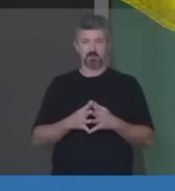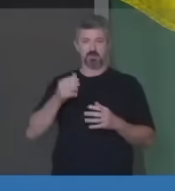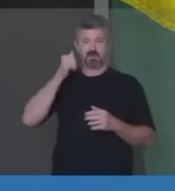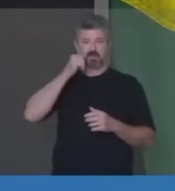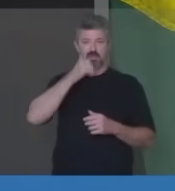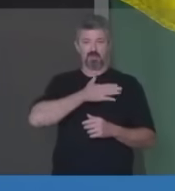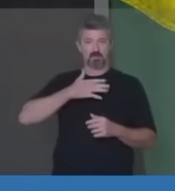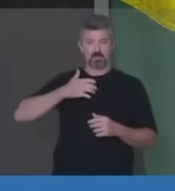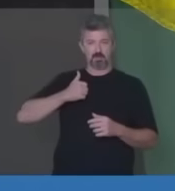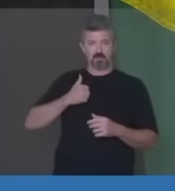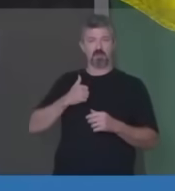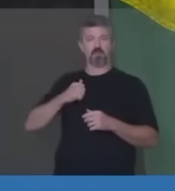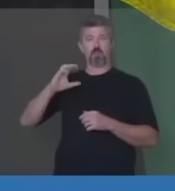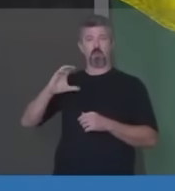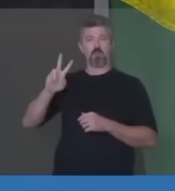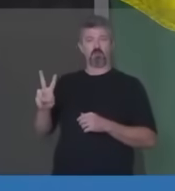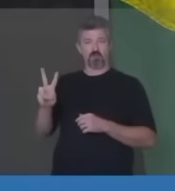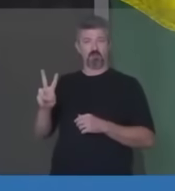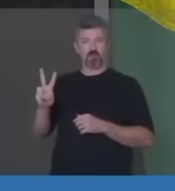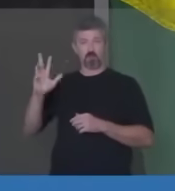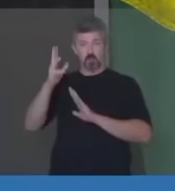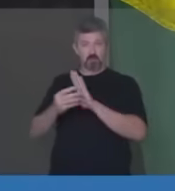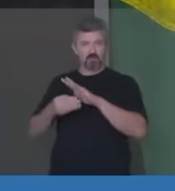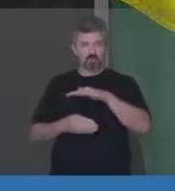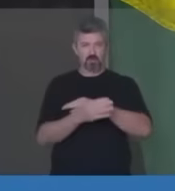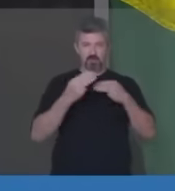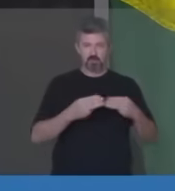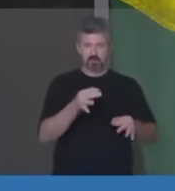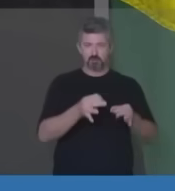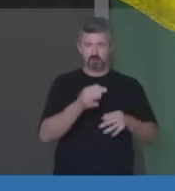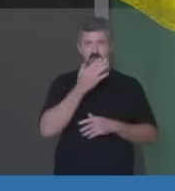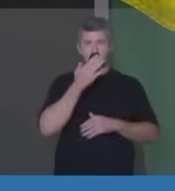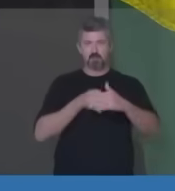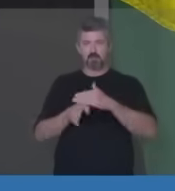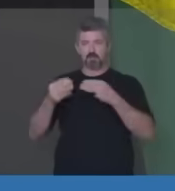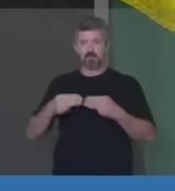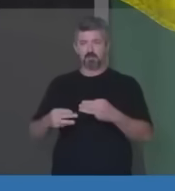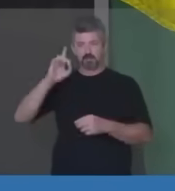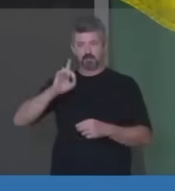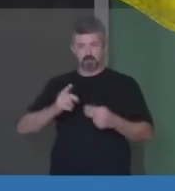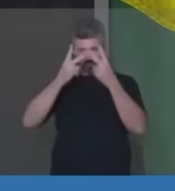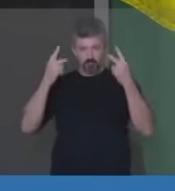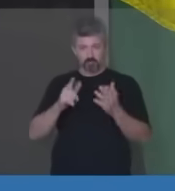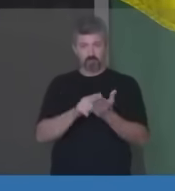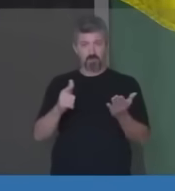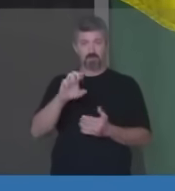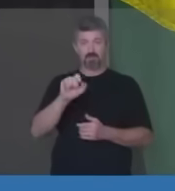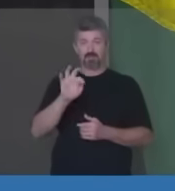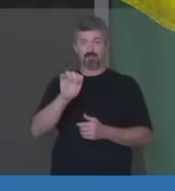primeira dama do Comando Vermelho do Amazonas, estando no Ministério da Justiça e no Ministério dos Direitos Humanos. Essa notícia foi divulgada pelo jornal